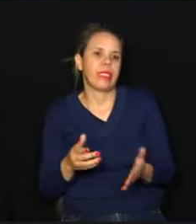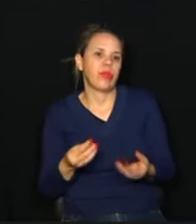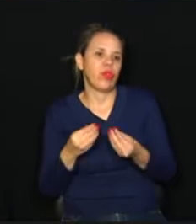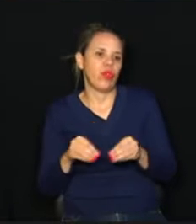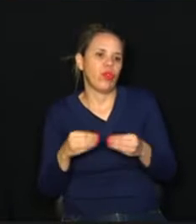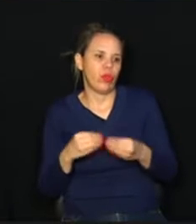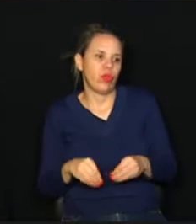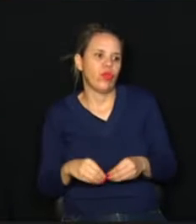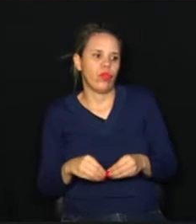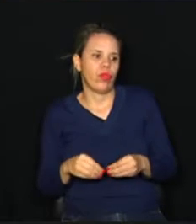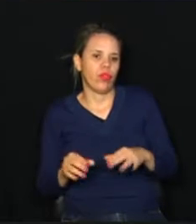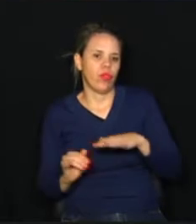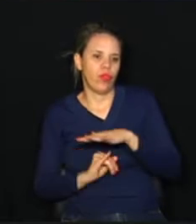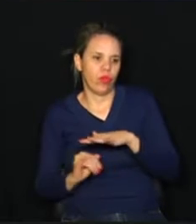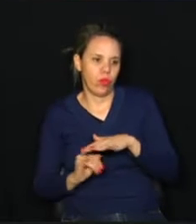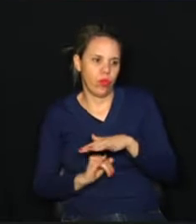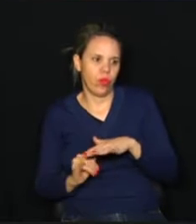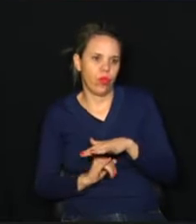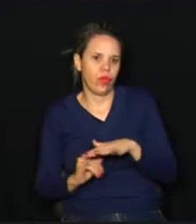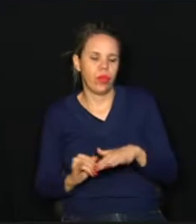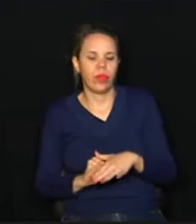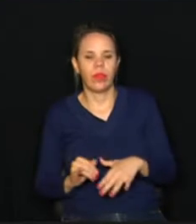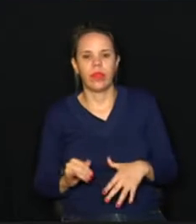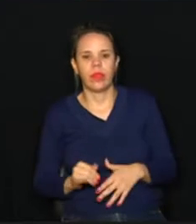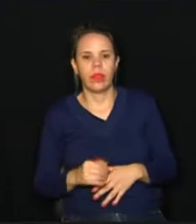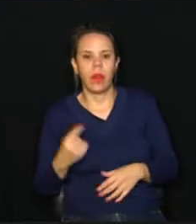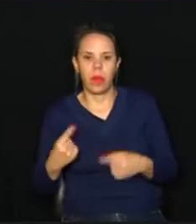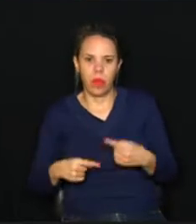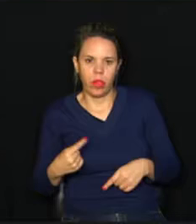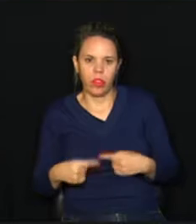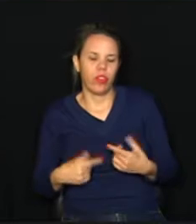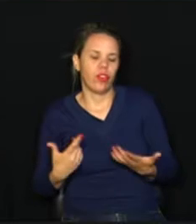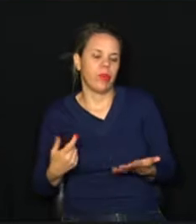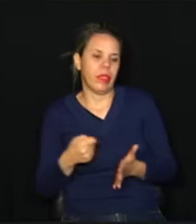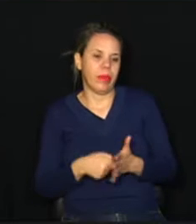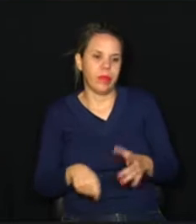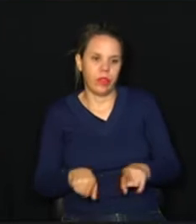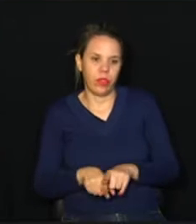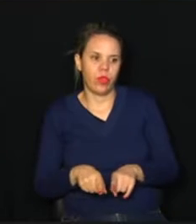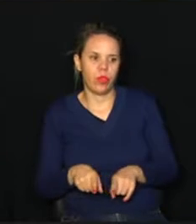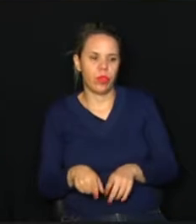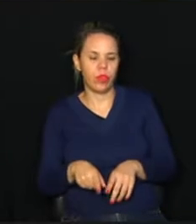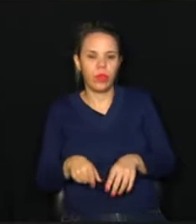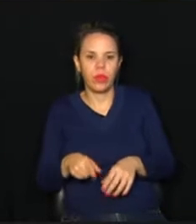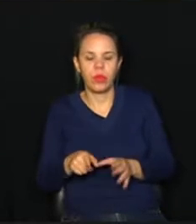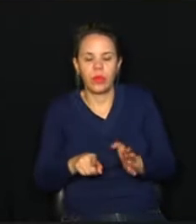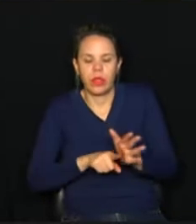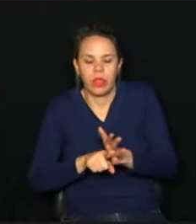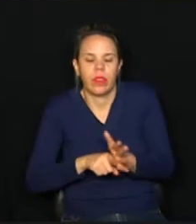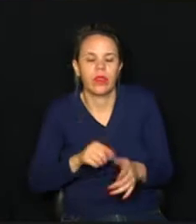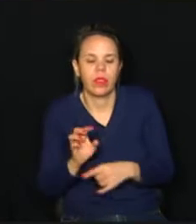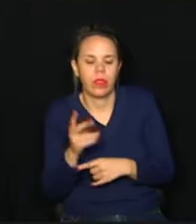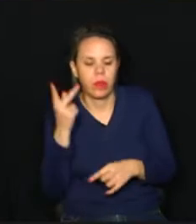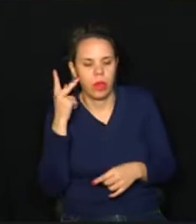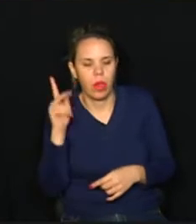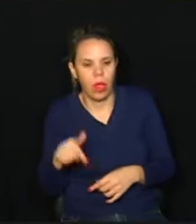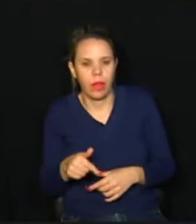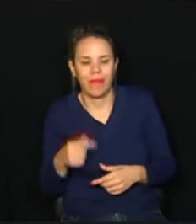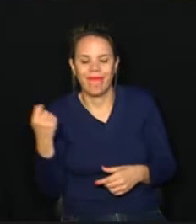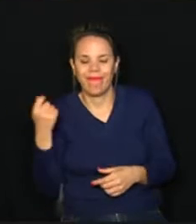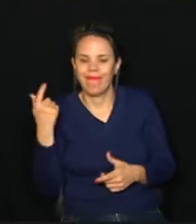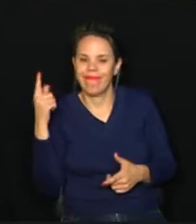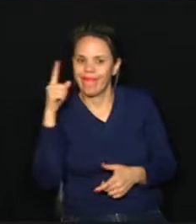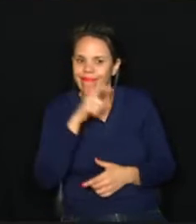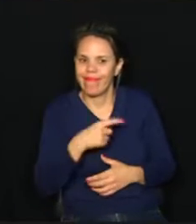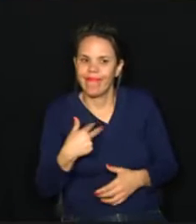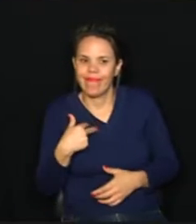política deliberada de esvaziamento dos institutos públicos de pesquisa do Estado de São Paulo, o que é algo muito grave,